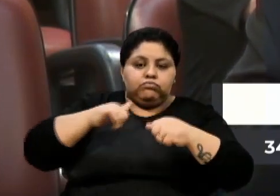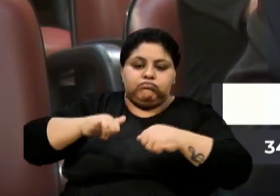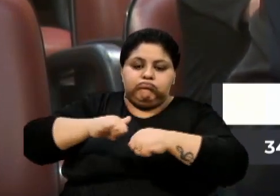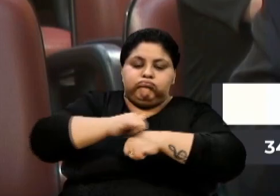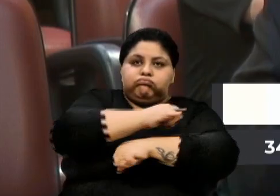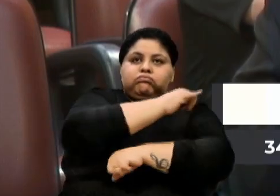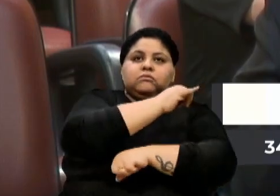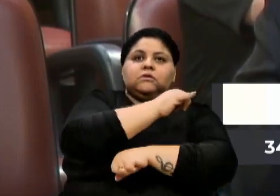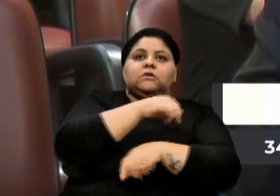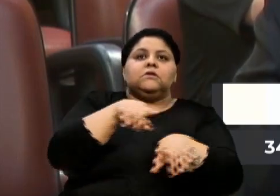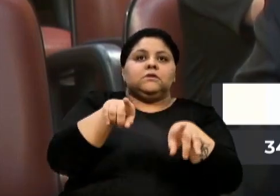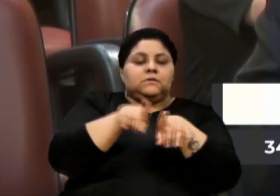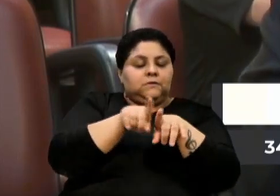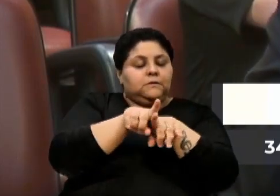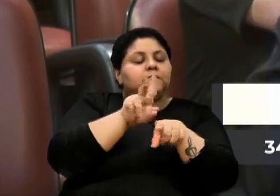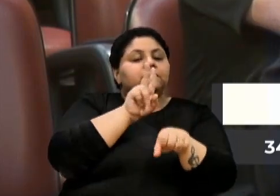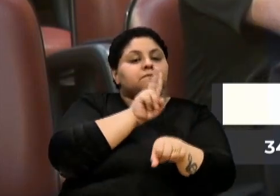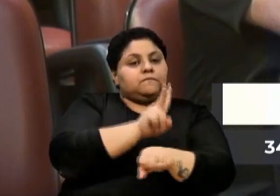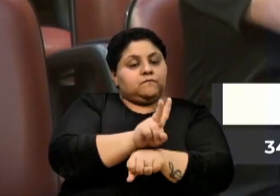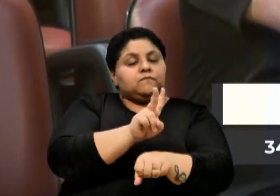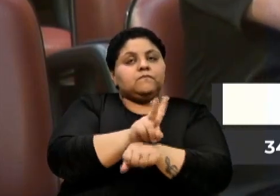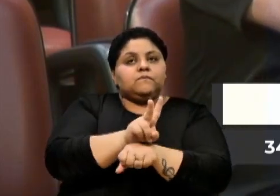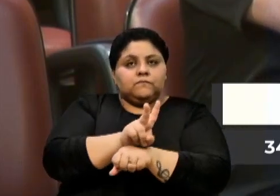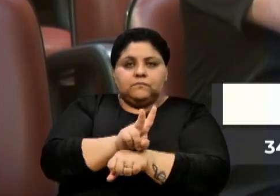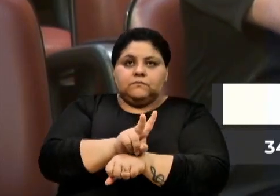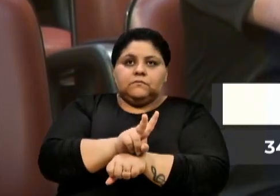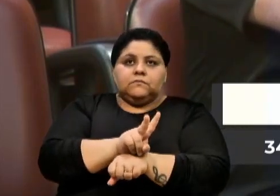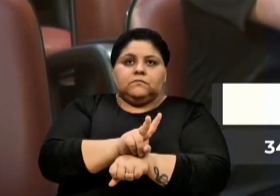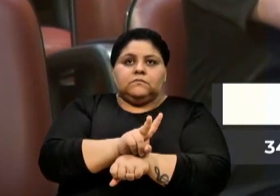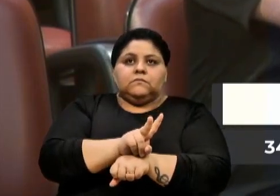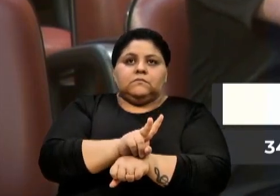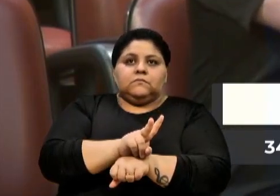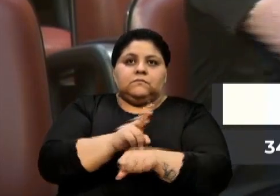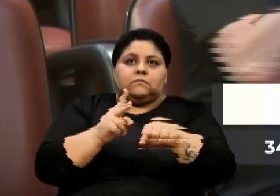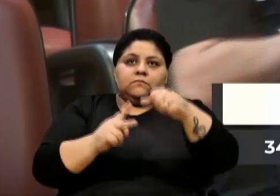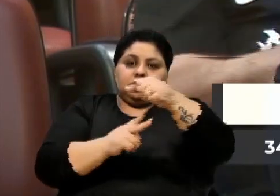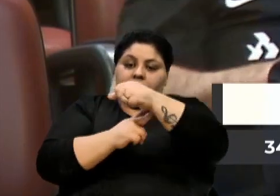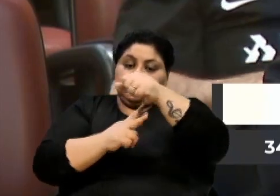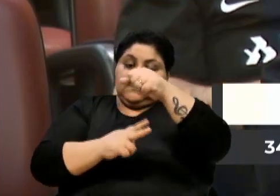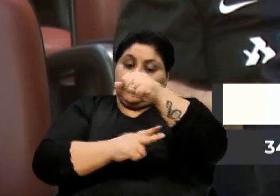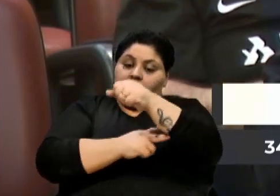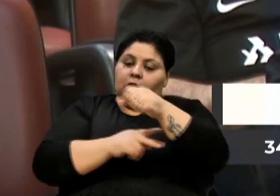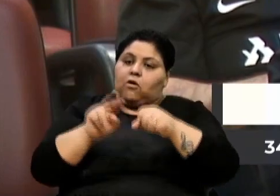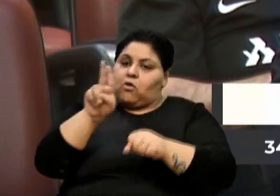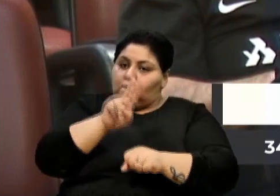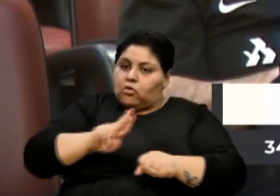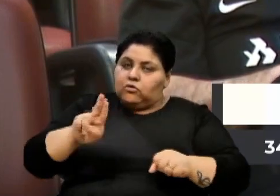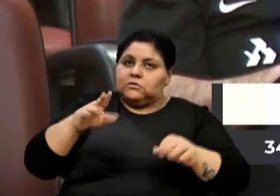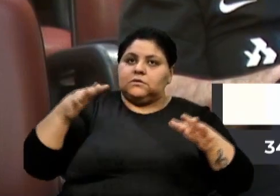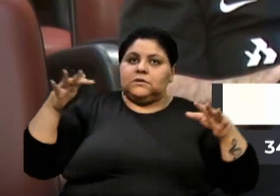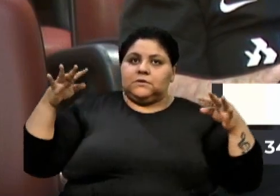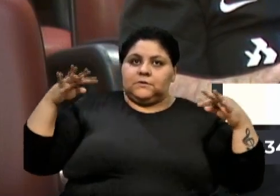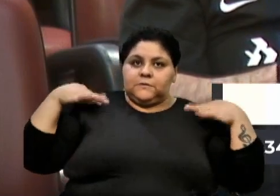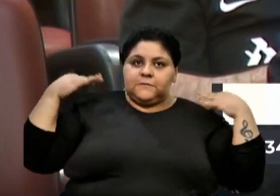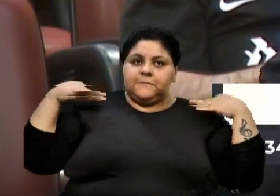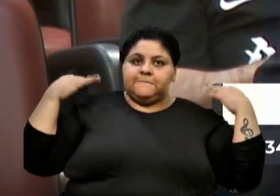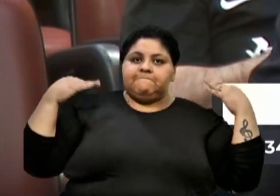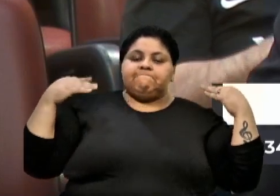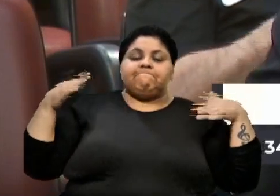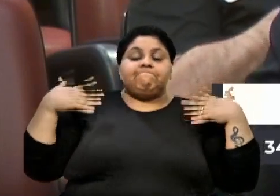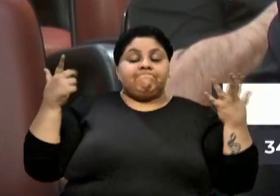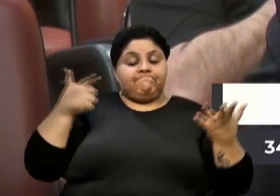serão preservadas para ser uma via do nosso turista. Então, fico